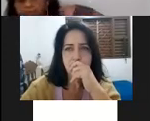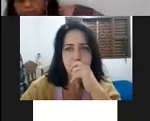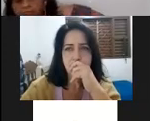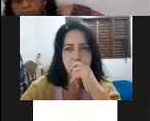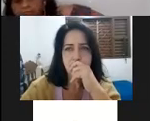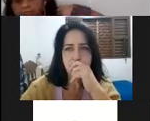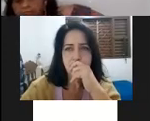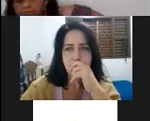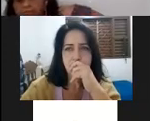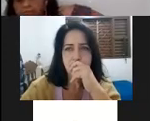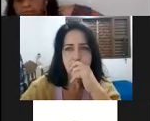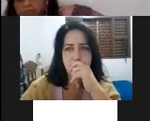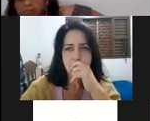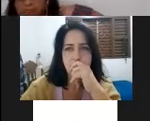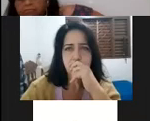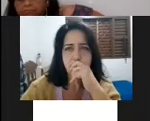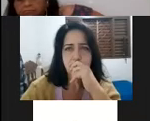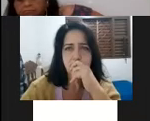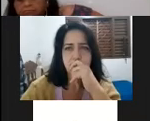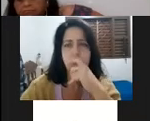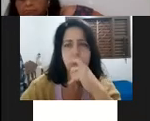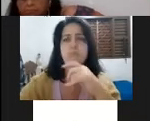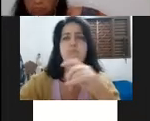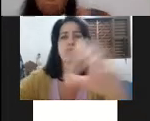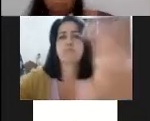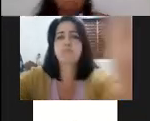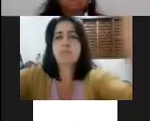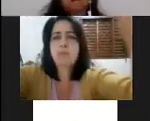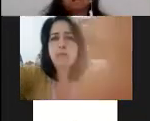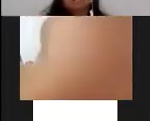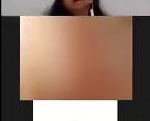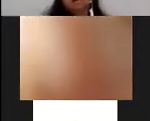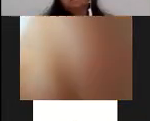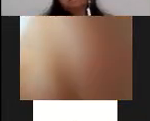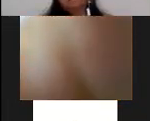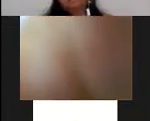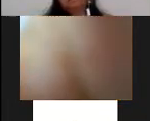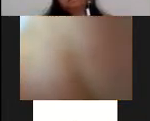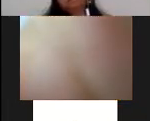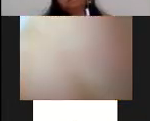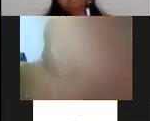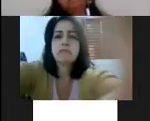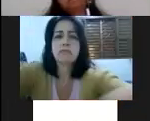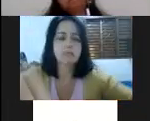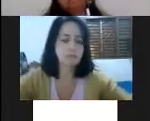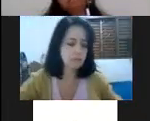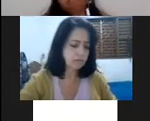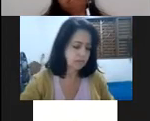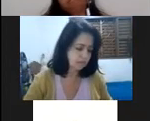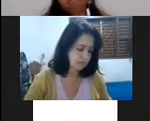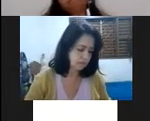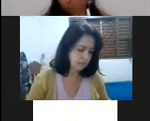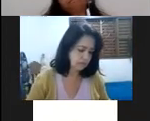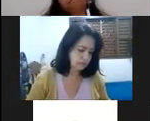e é o melhor amigo do idoso, tá? Isso aqui é bem barato, é bem acessível, que é o